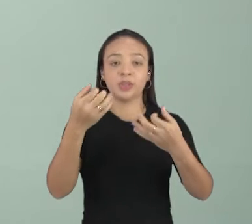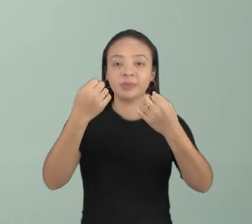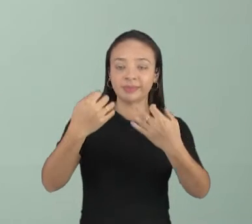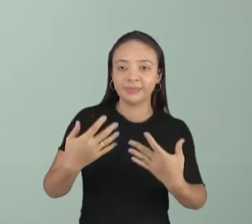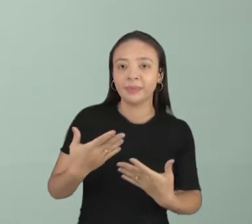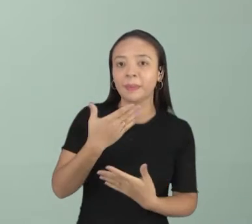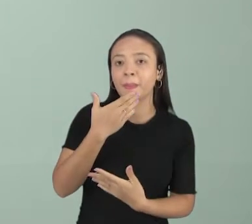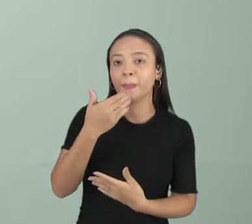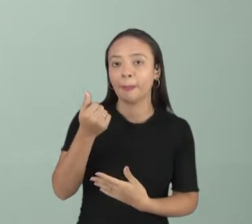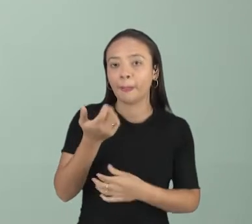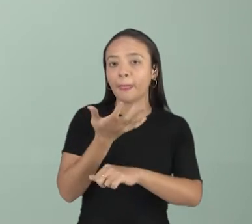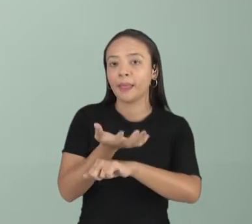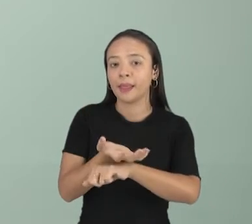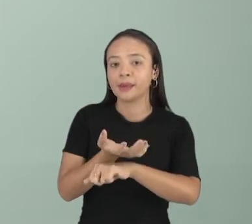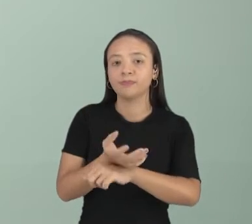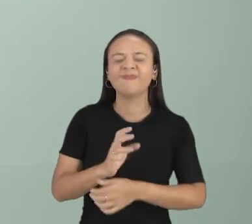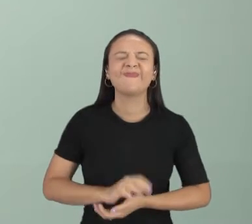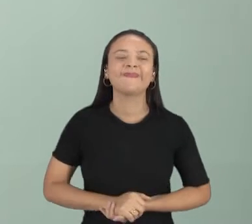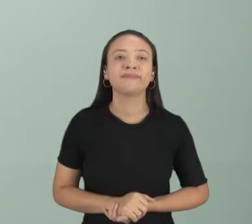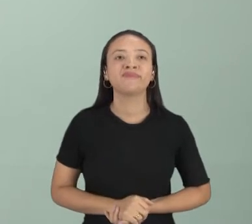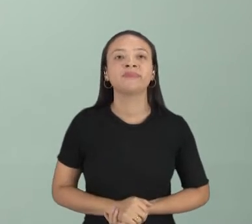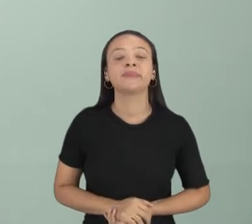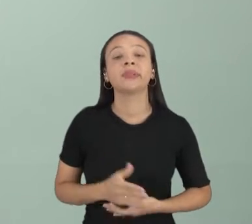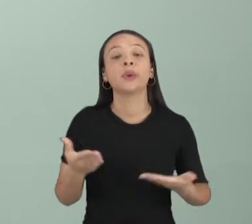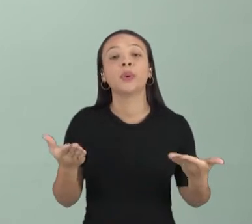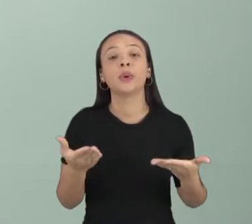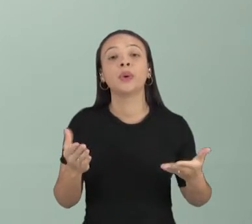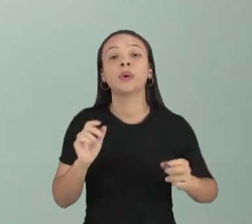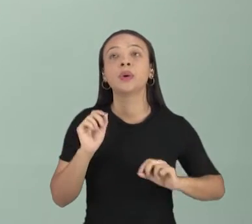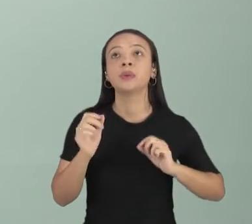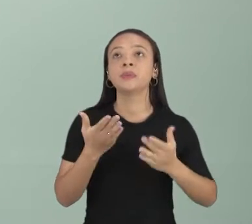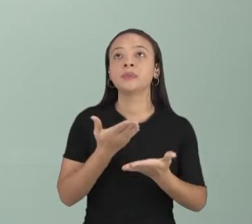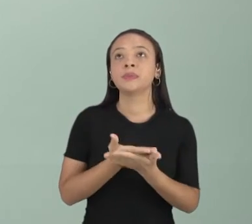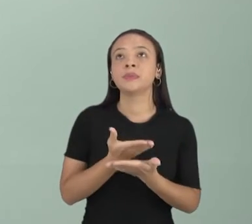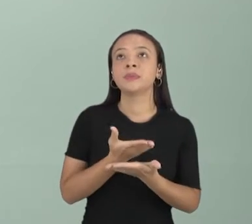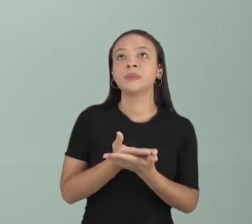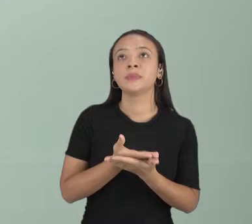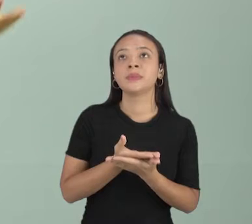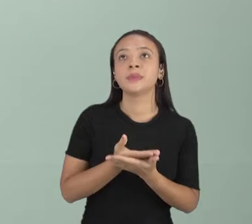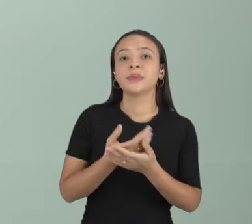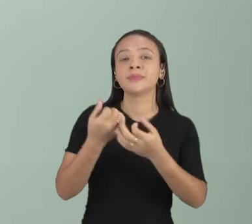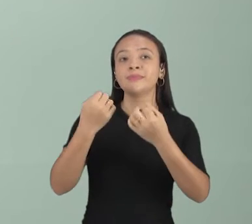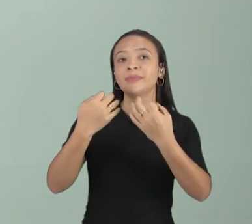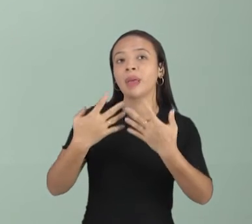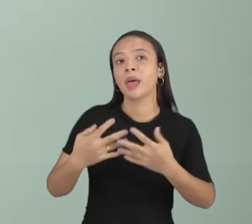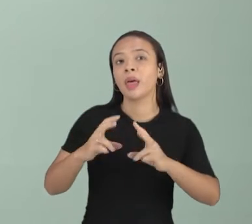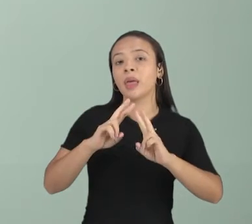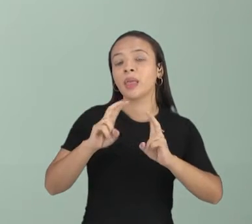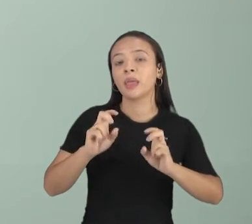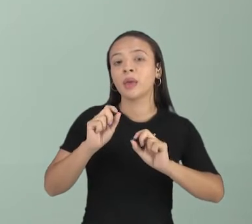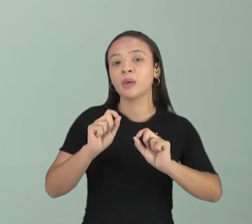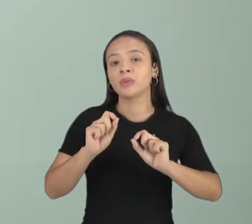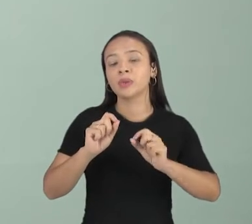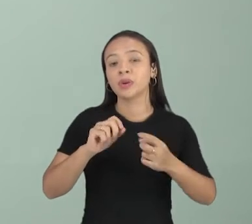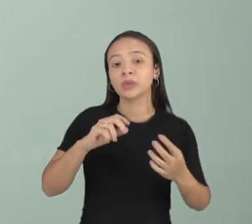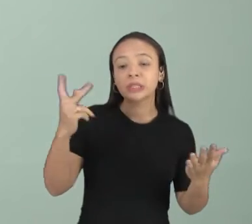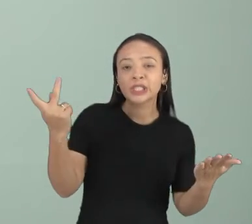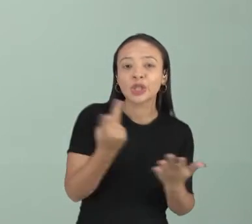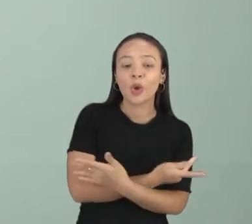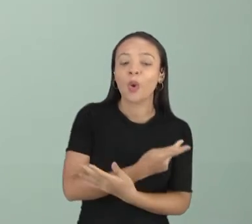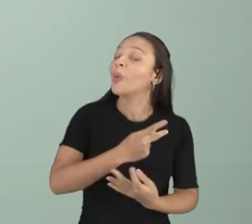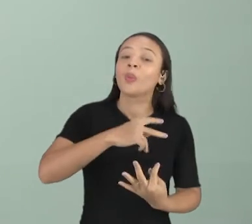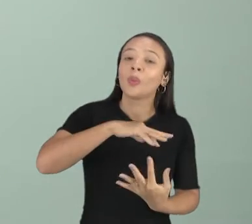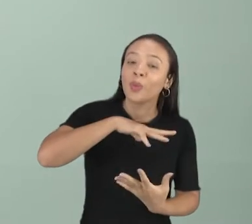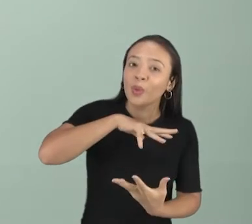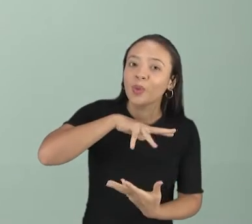disciplina. Pessoal, o nosso assunto de hoje, ele vai discutir acerca do cenário mundial, né? E